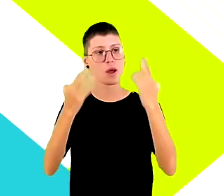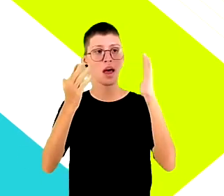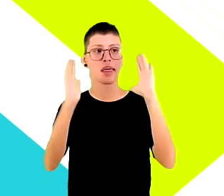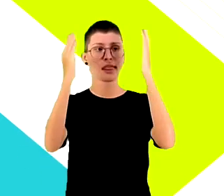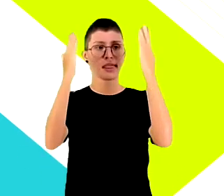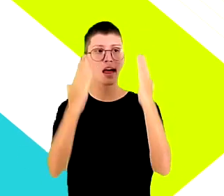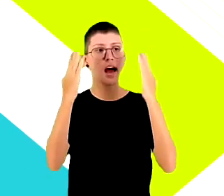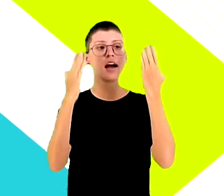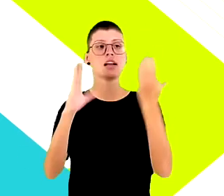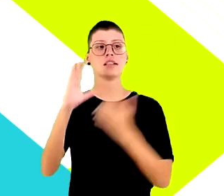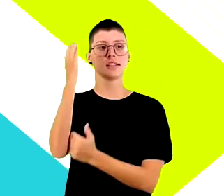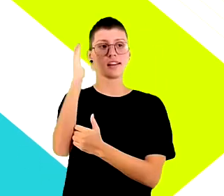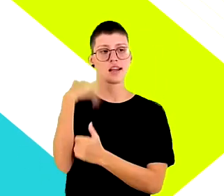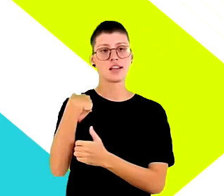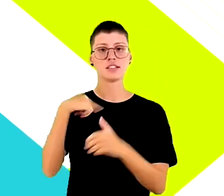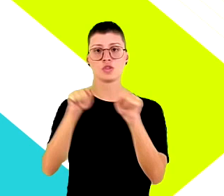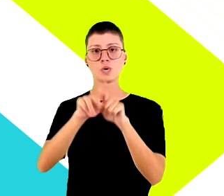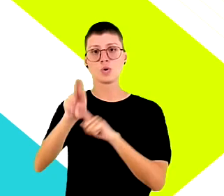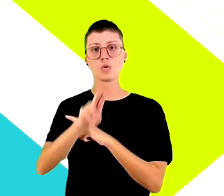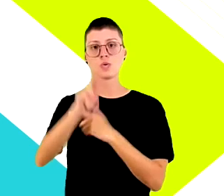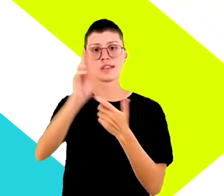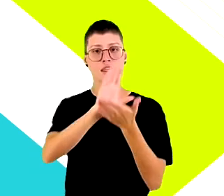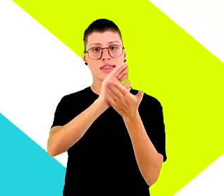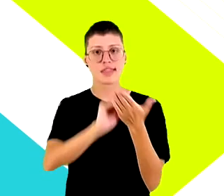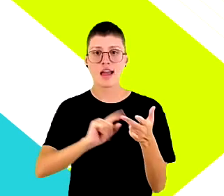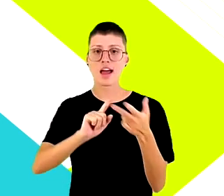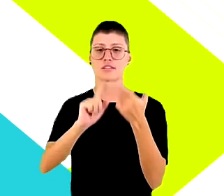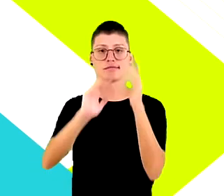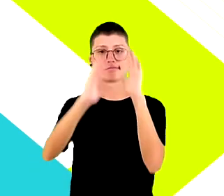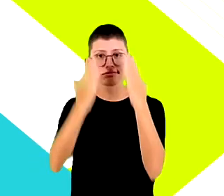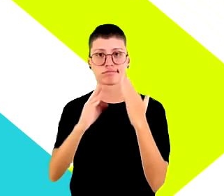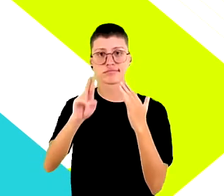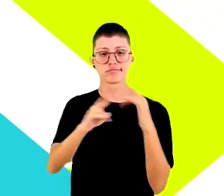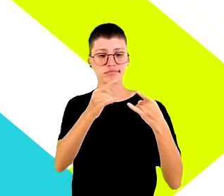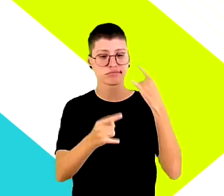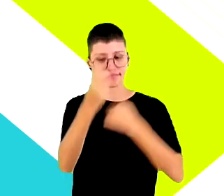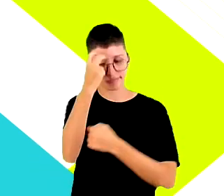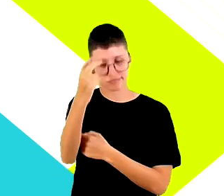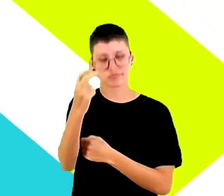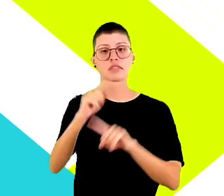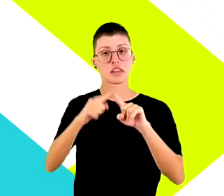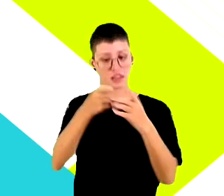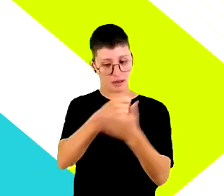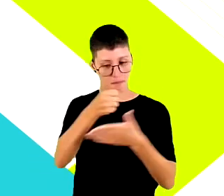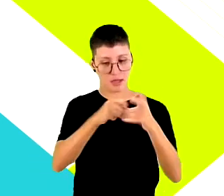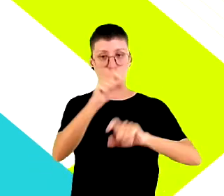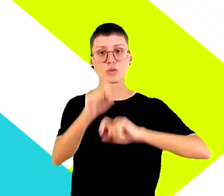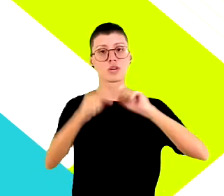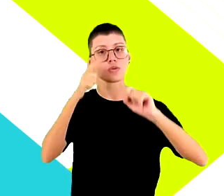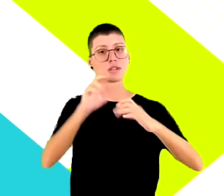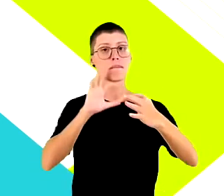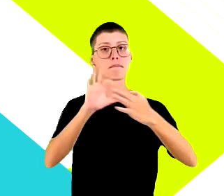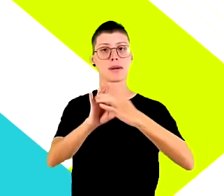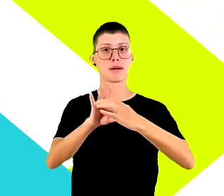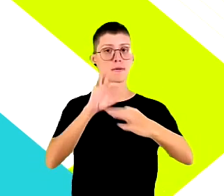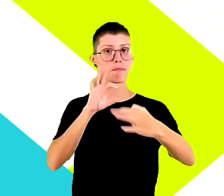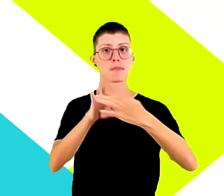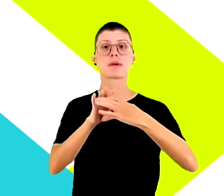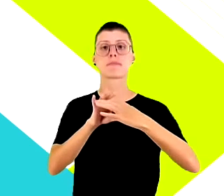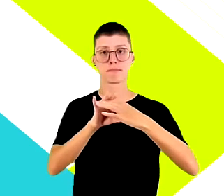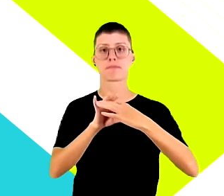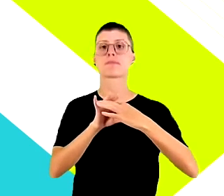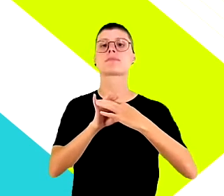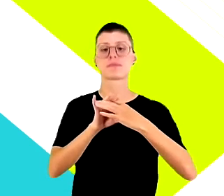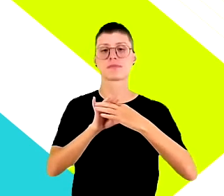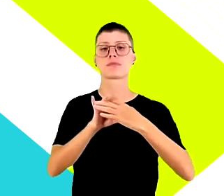dados e algoritmos aí baseados em inteligência artificial. Mas o modelo, basicamente, o que a gente faz é conectar, né, quem quer emprestar no agro, né,